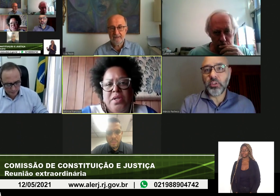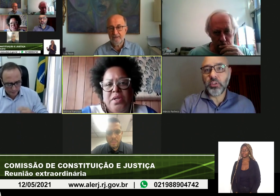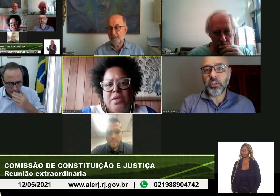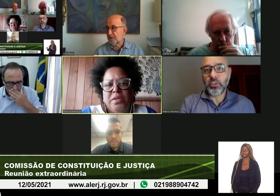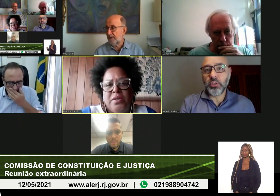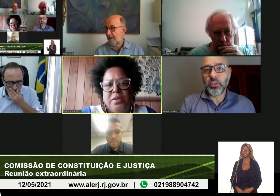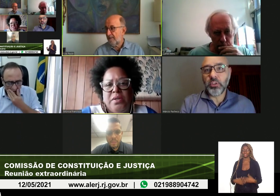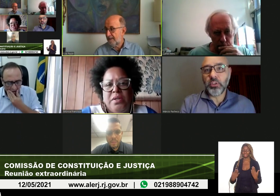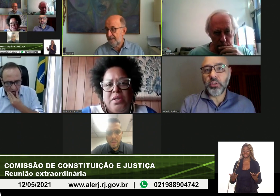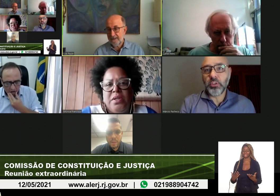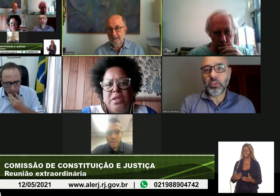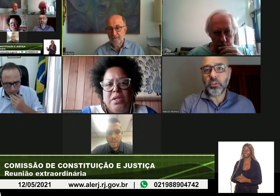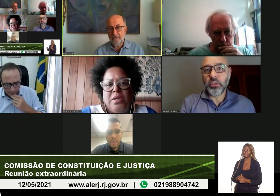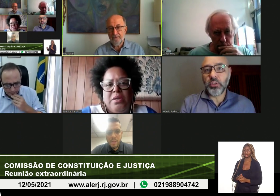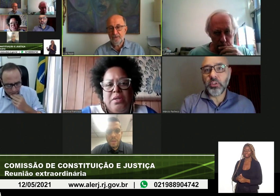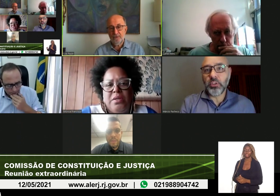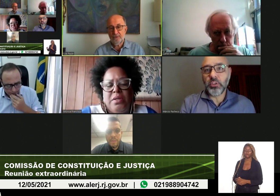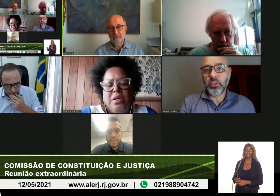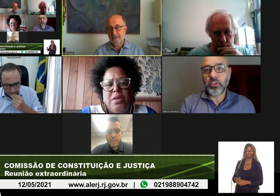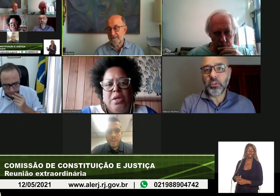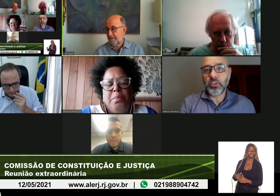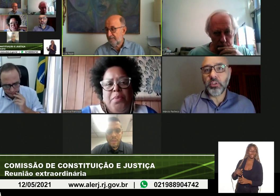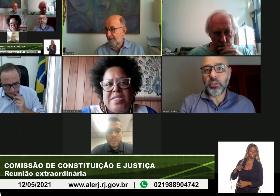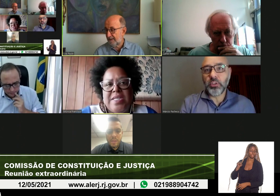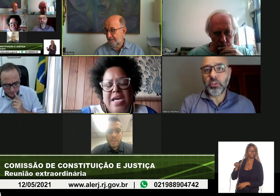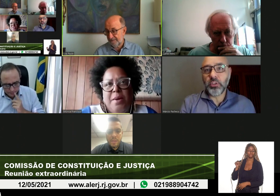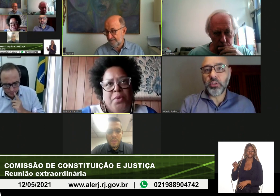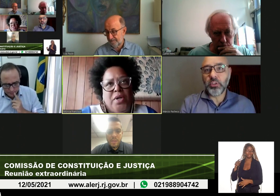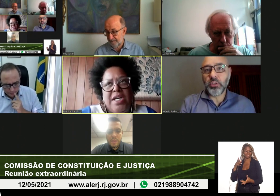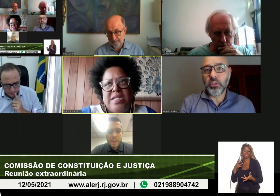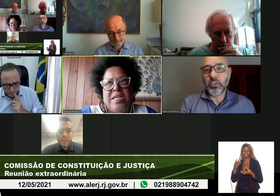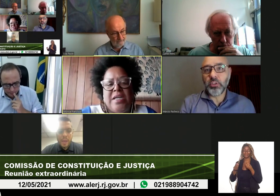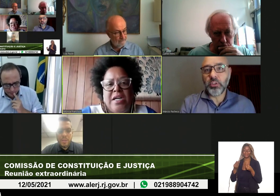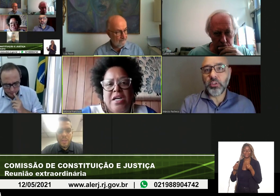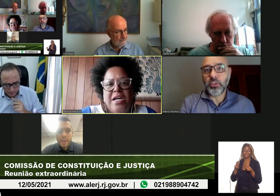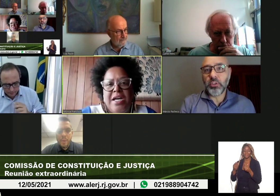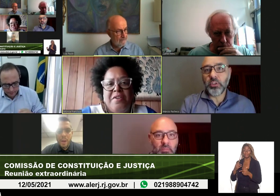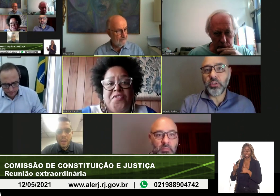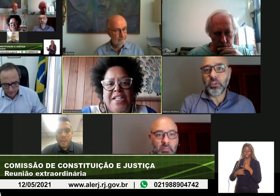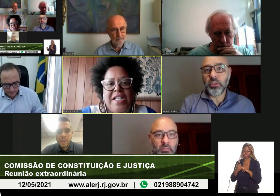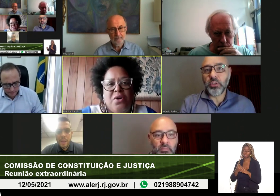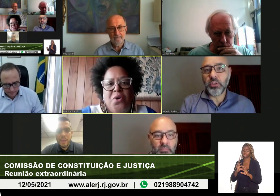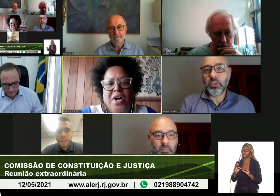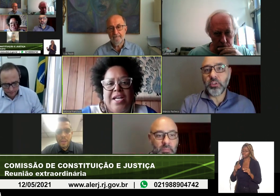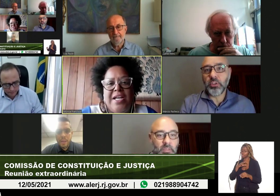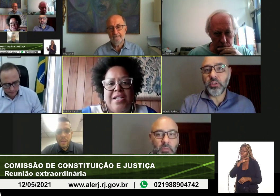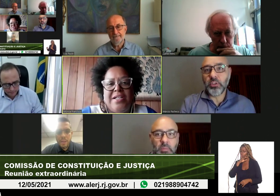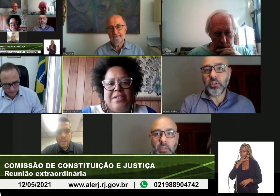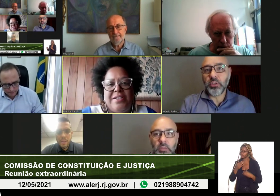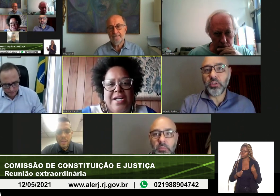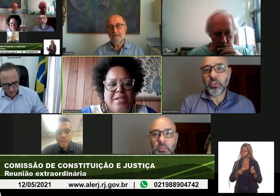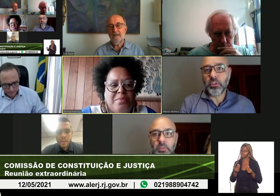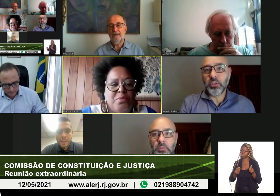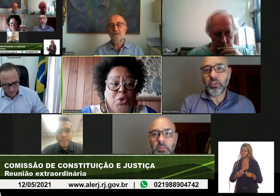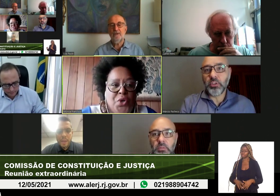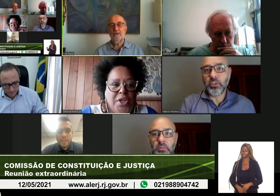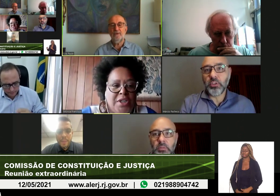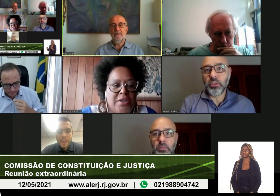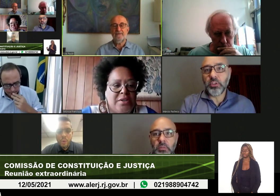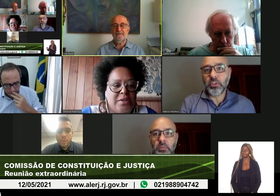Licitar 5G e criar infraestrutura, senão não pois vai. Pois é, porque assim, a vida agora...